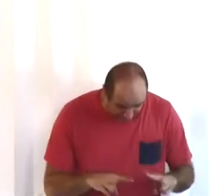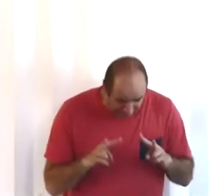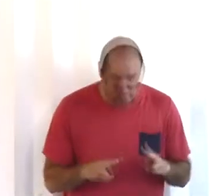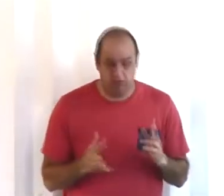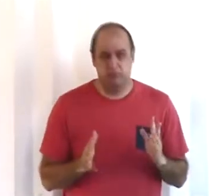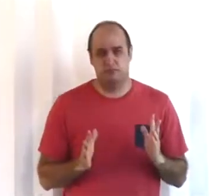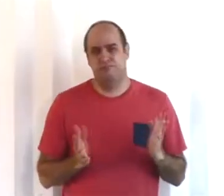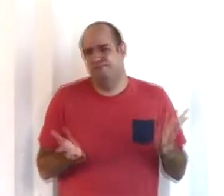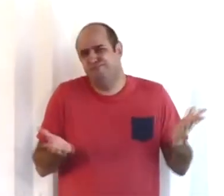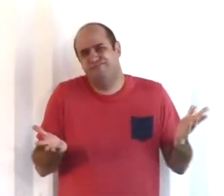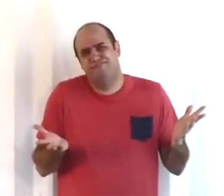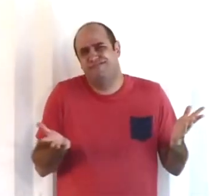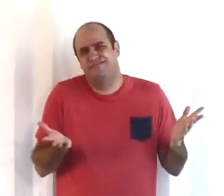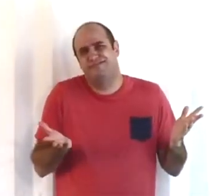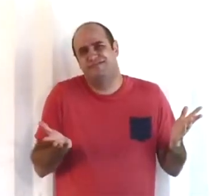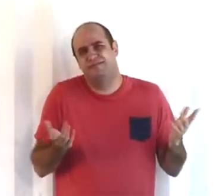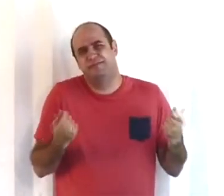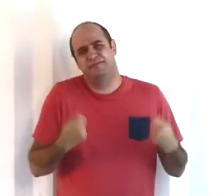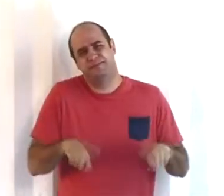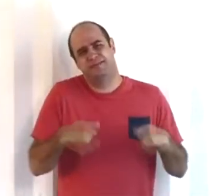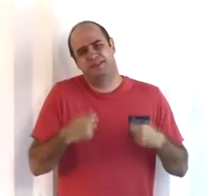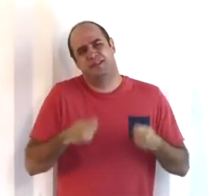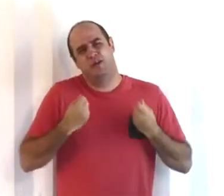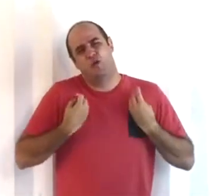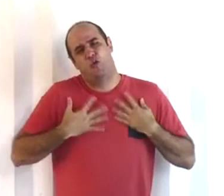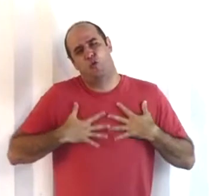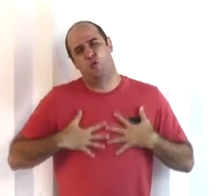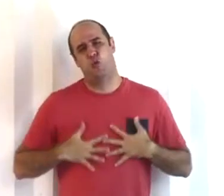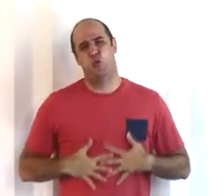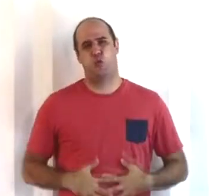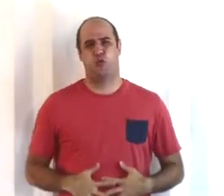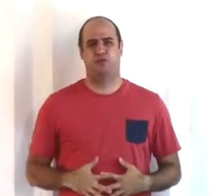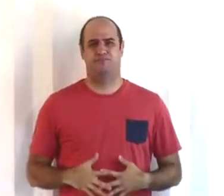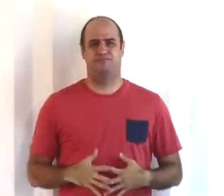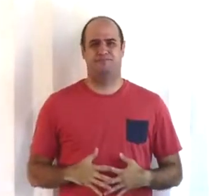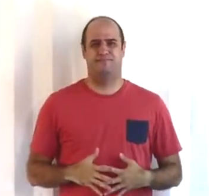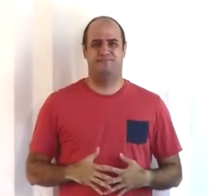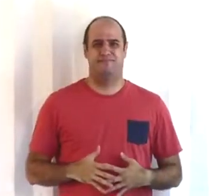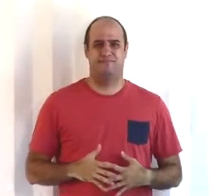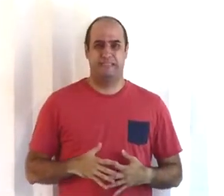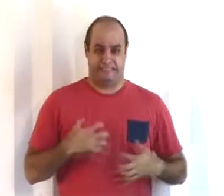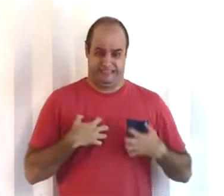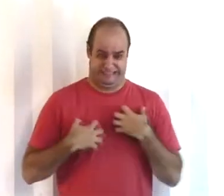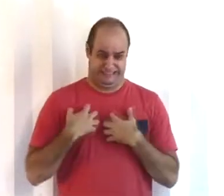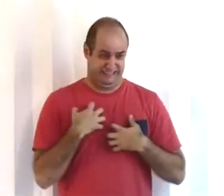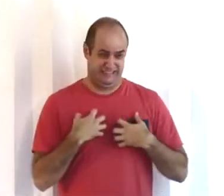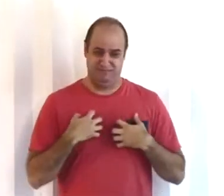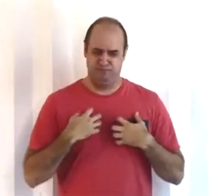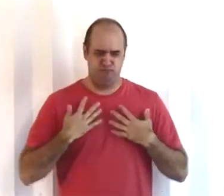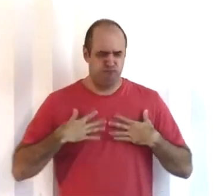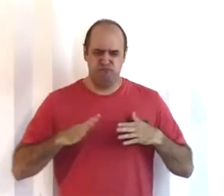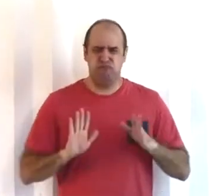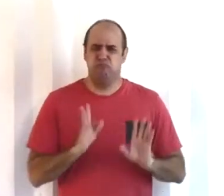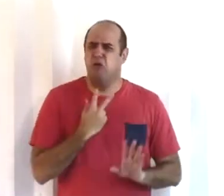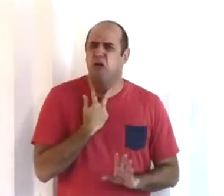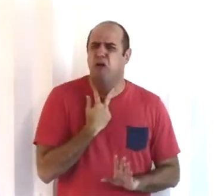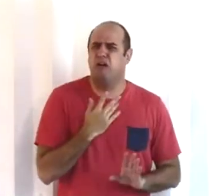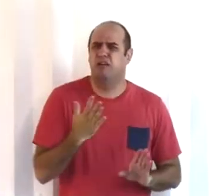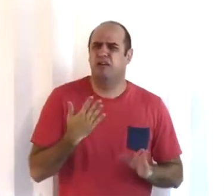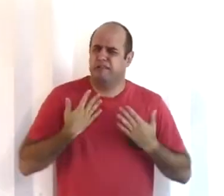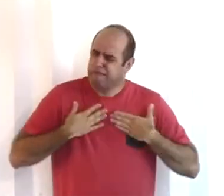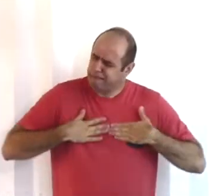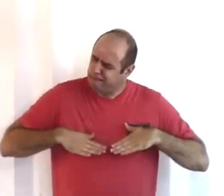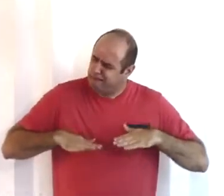Ele deve descansar, modere a ansiedade, descanse no